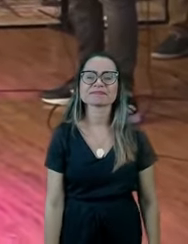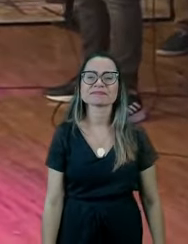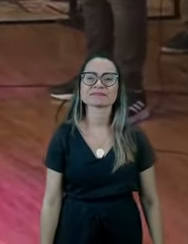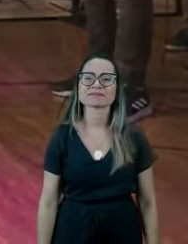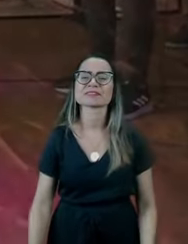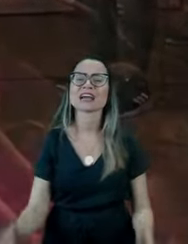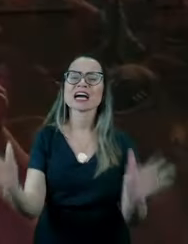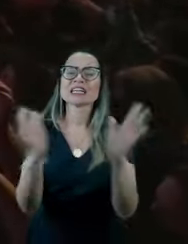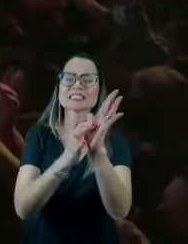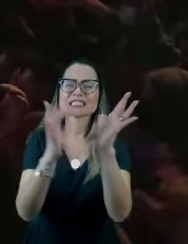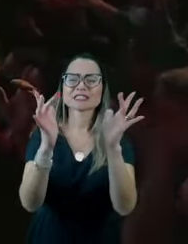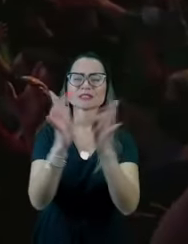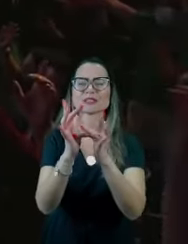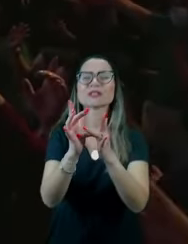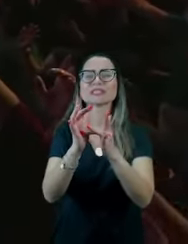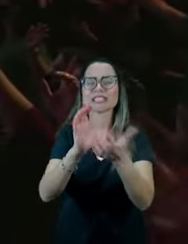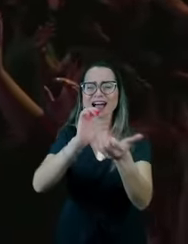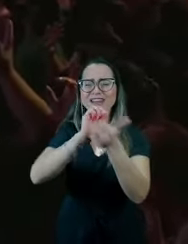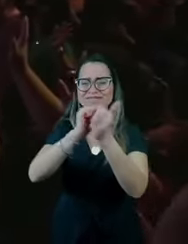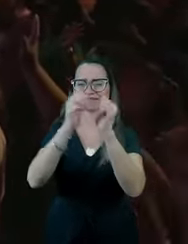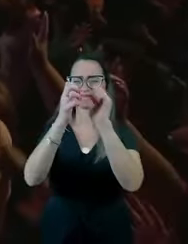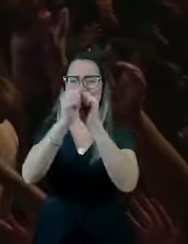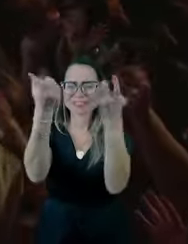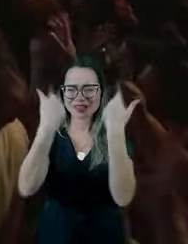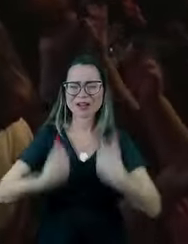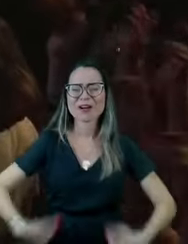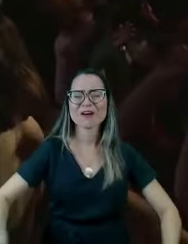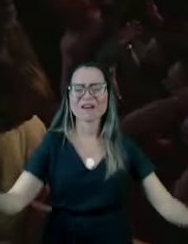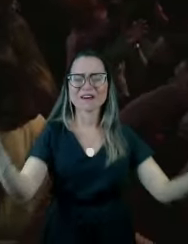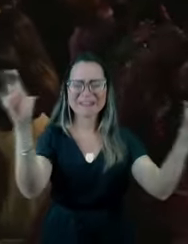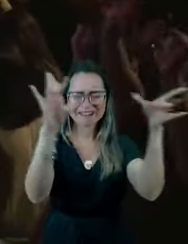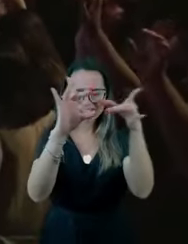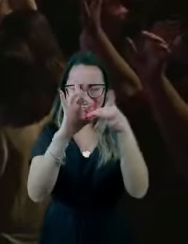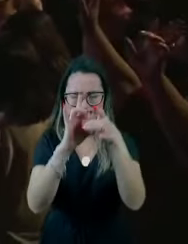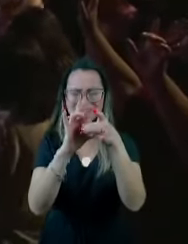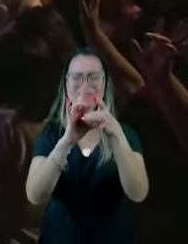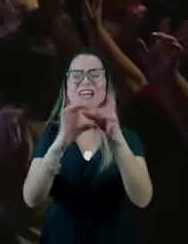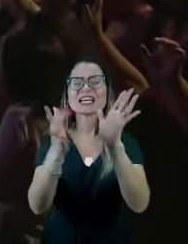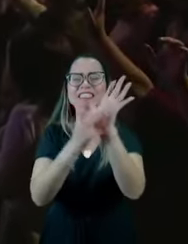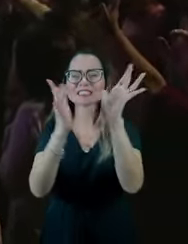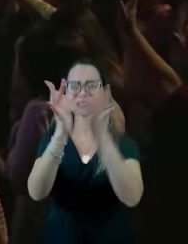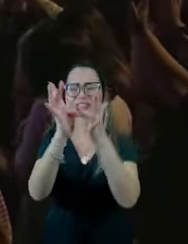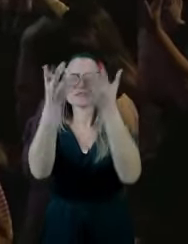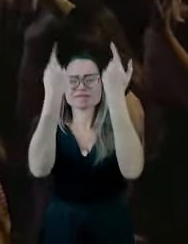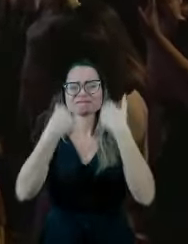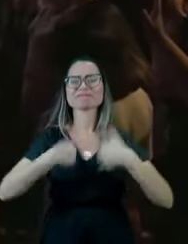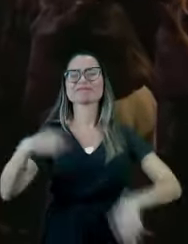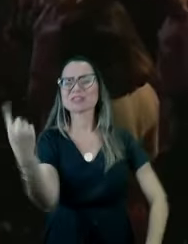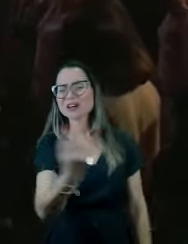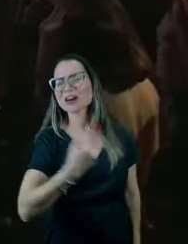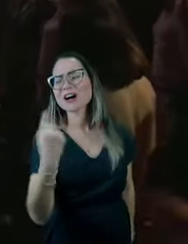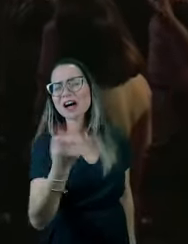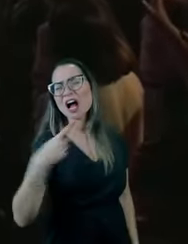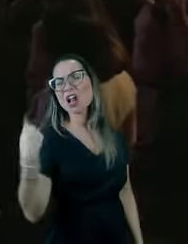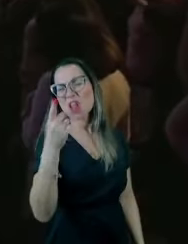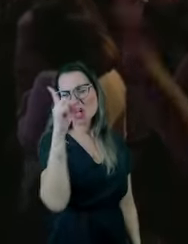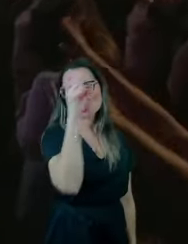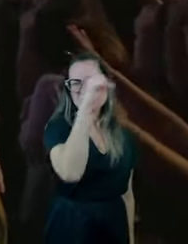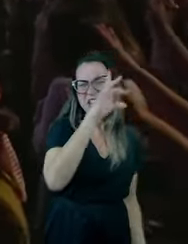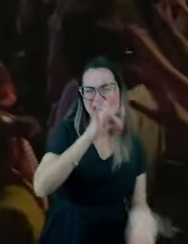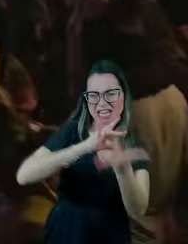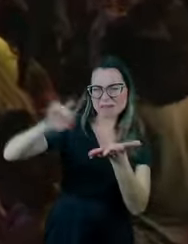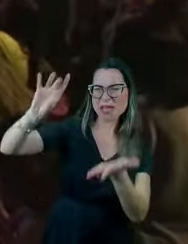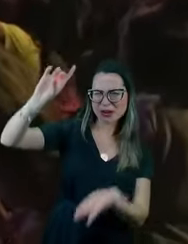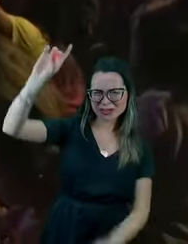Jesus foi o nosso adaptador. Ele foi o nosso adaptador. Nós éramos difíceis, inimigos de